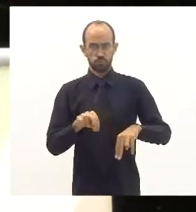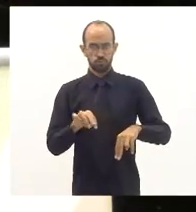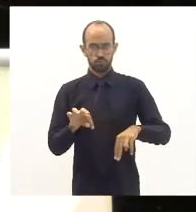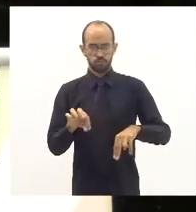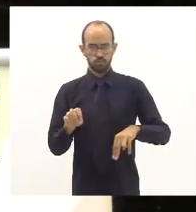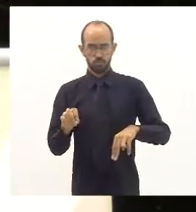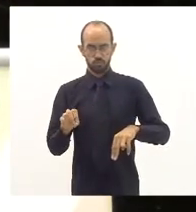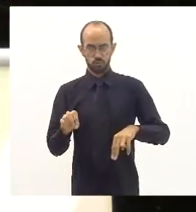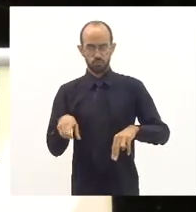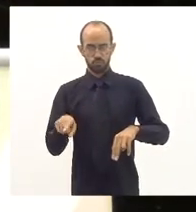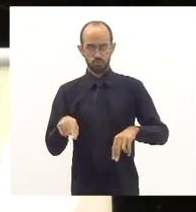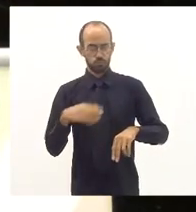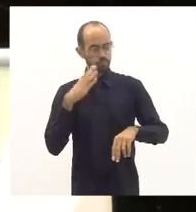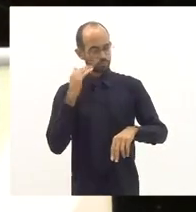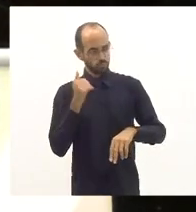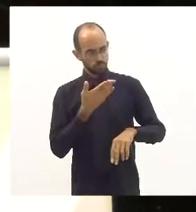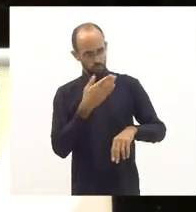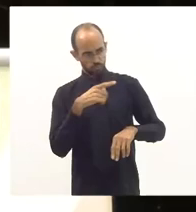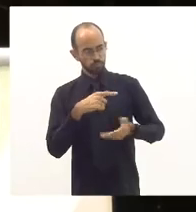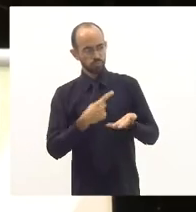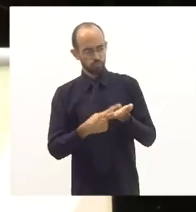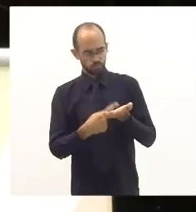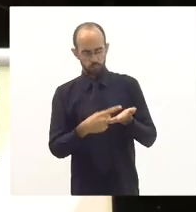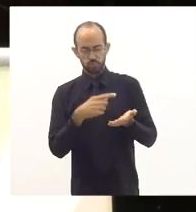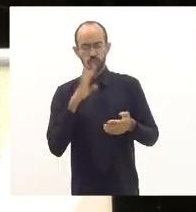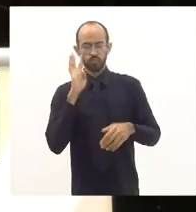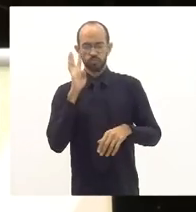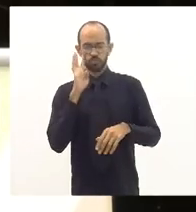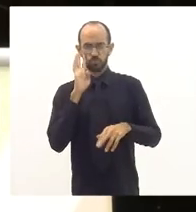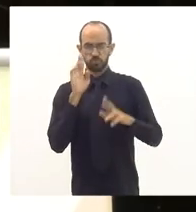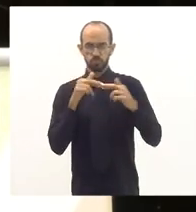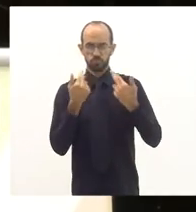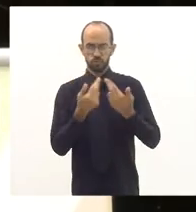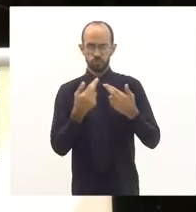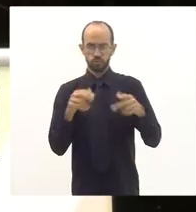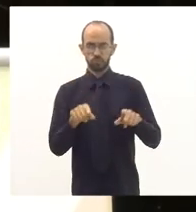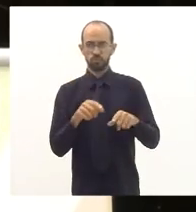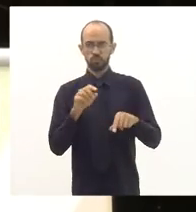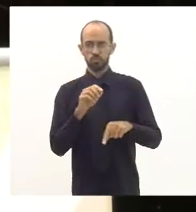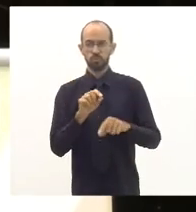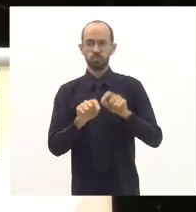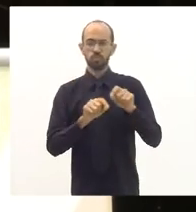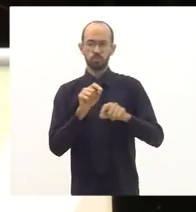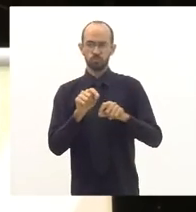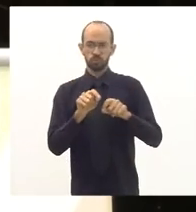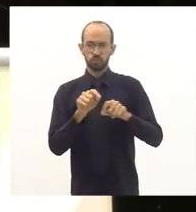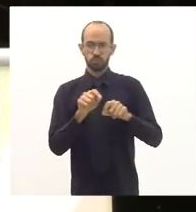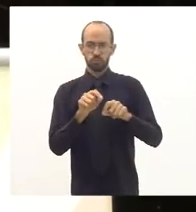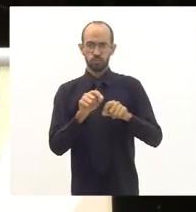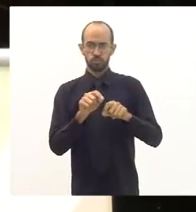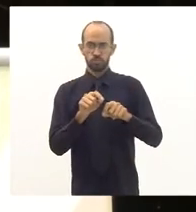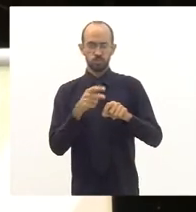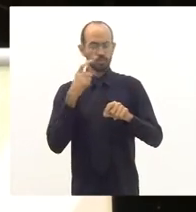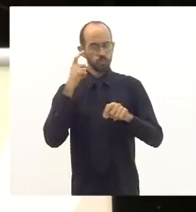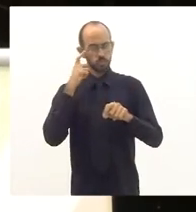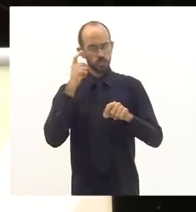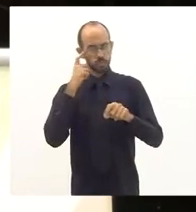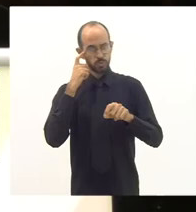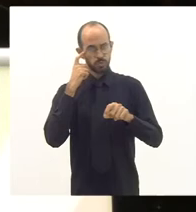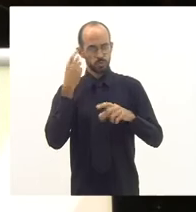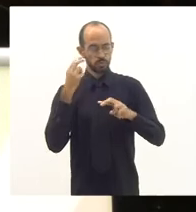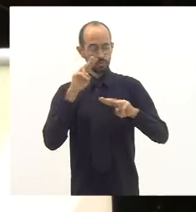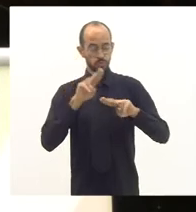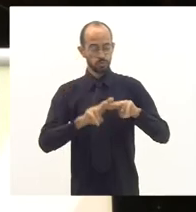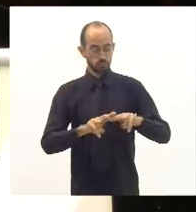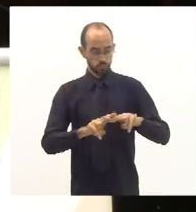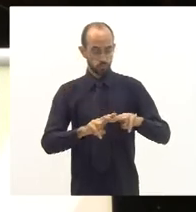Temos uma reunião na quarta-feira, né, Renato? Para também cuidar das pessoas que se encontram privadas